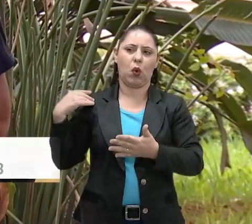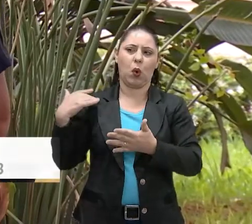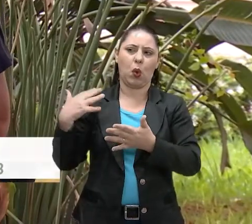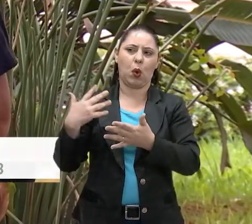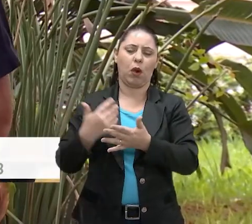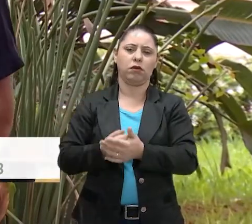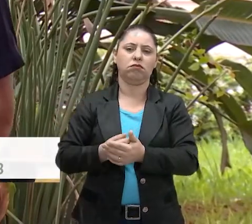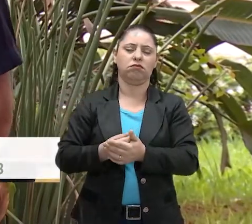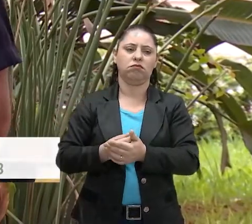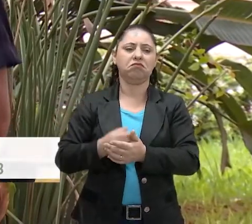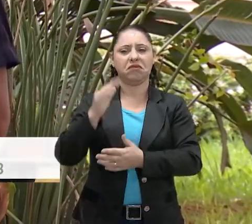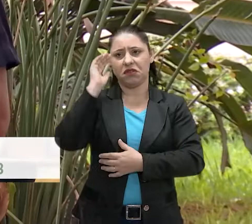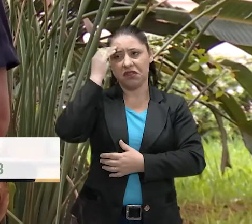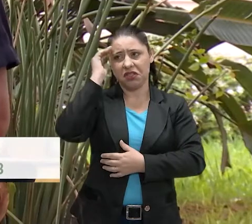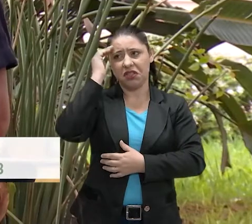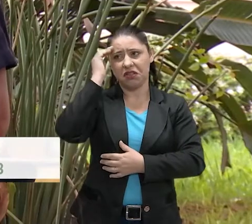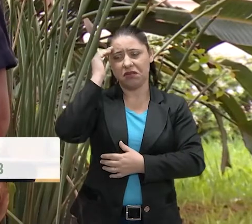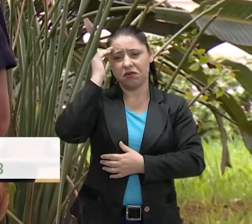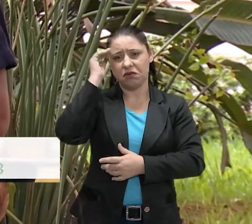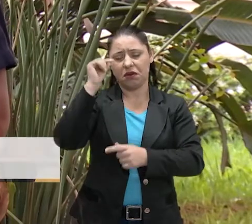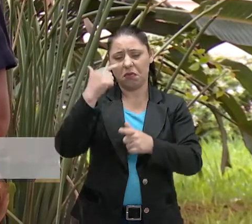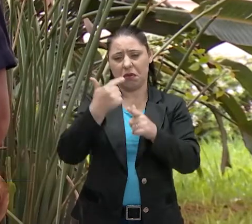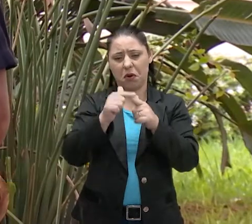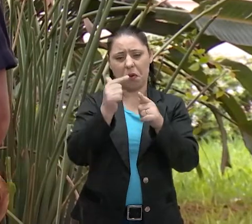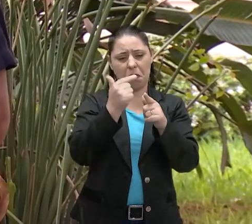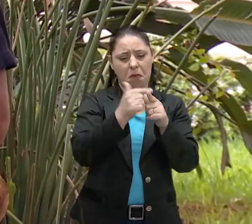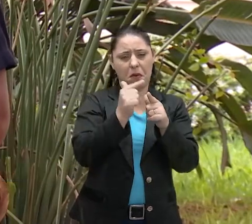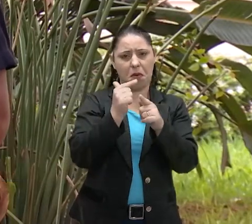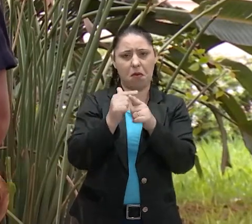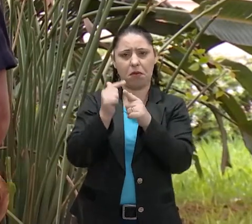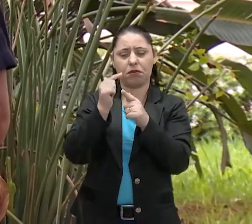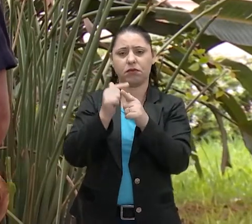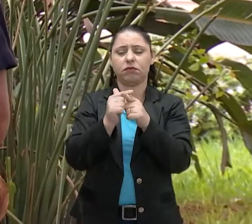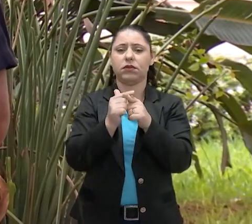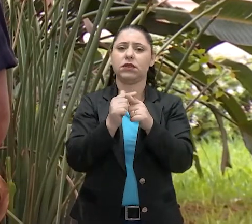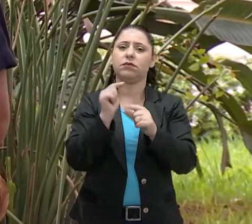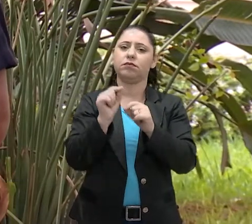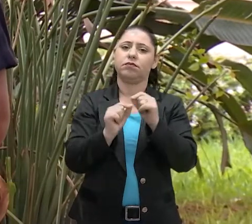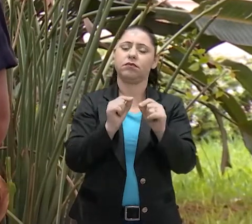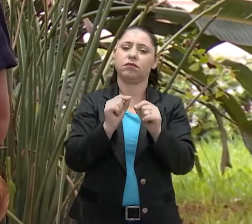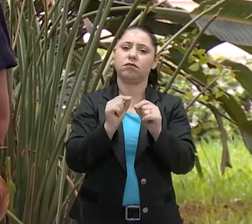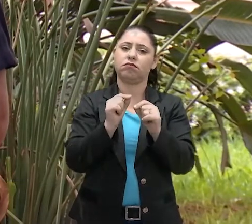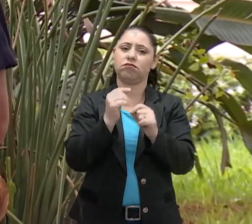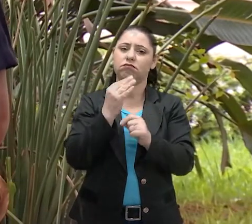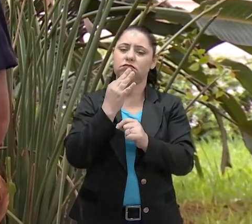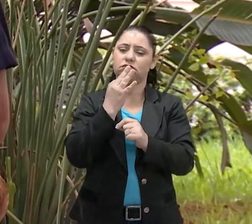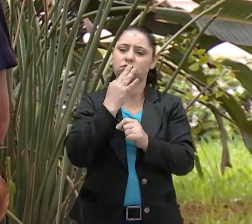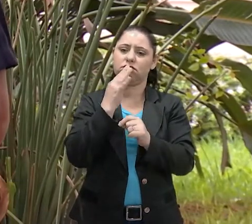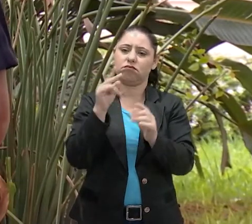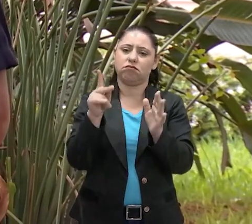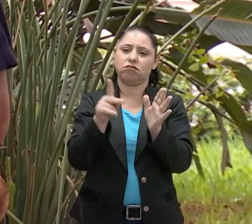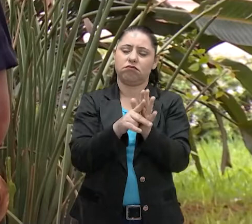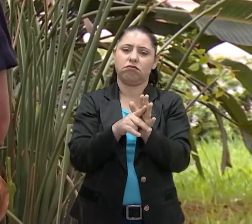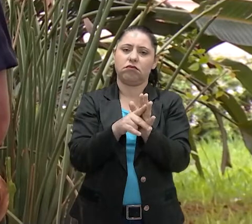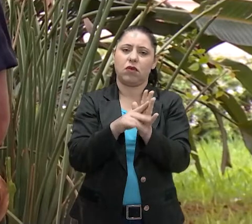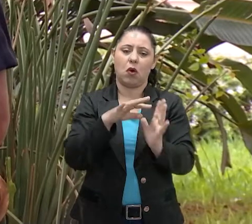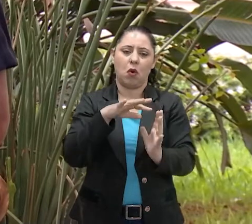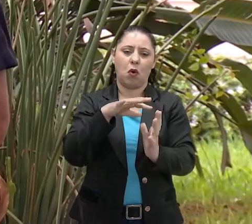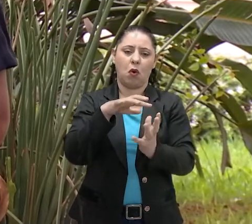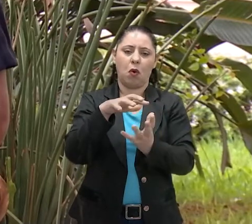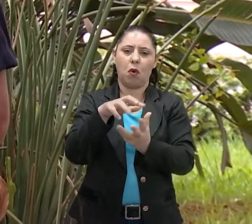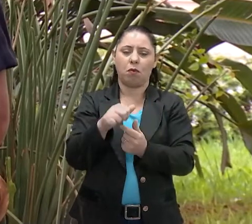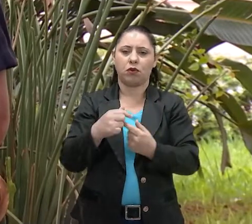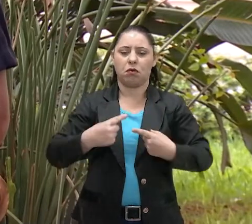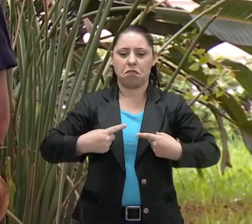desde que eu me entendo por gente, a gente tem passado por problemas muito de cunho existencial no mundo,